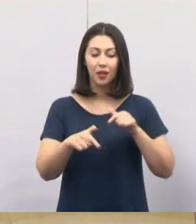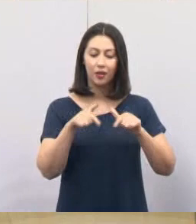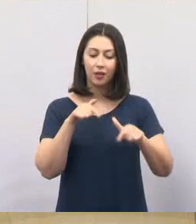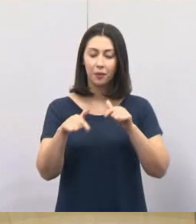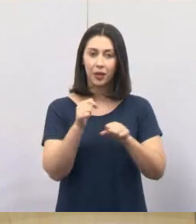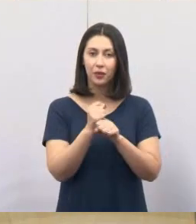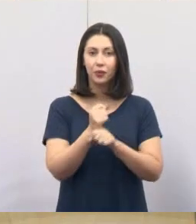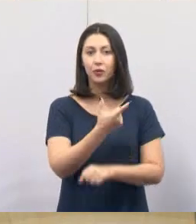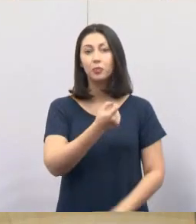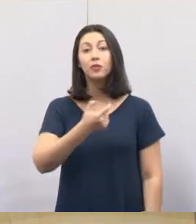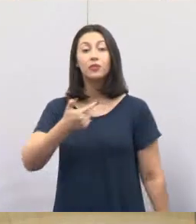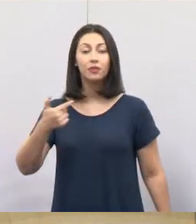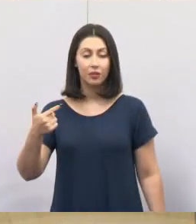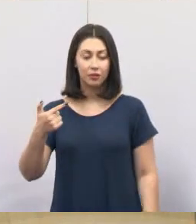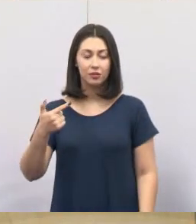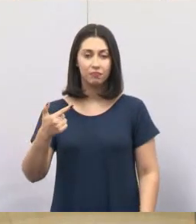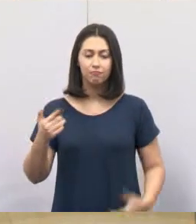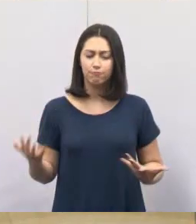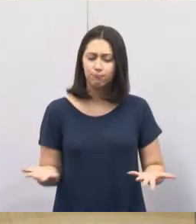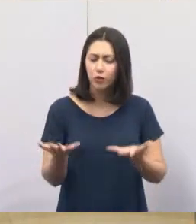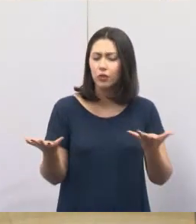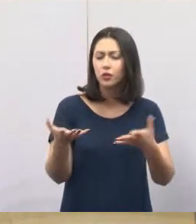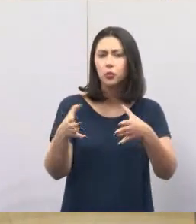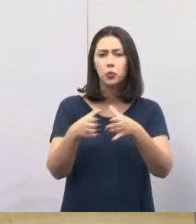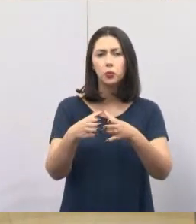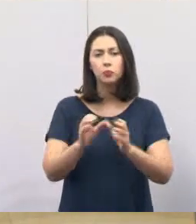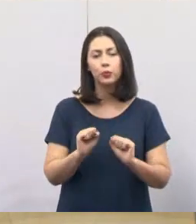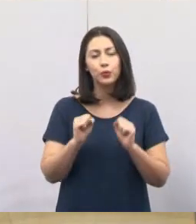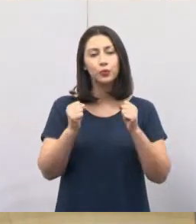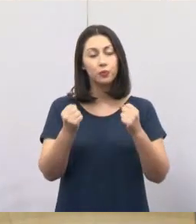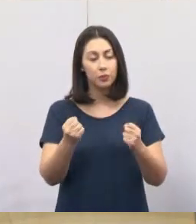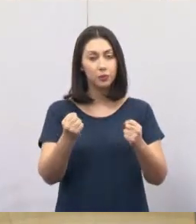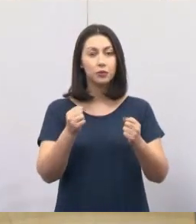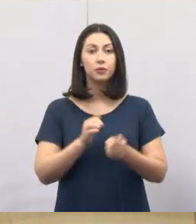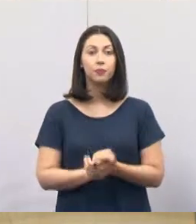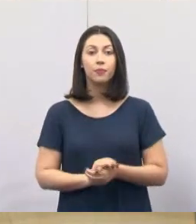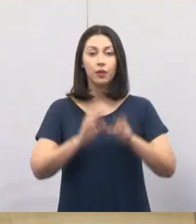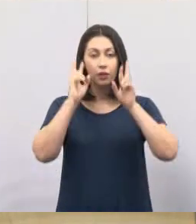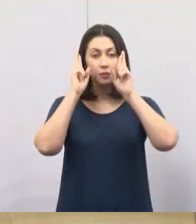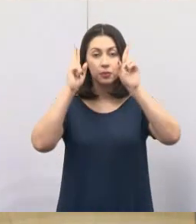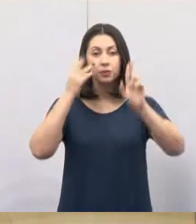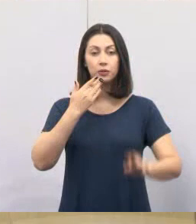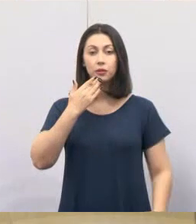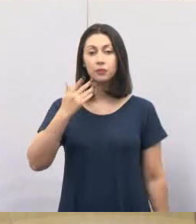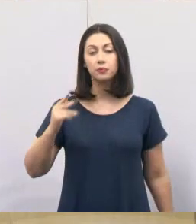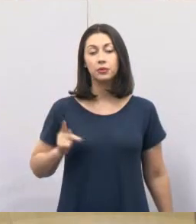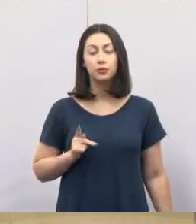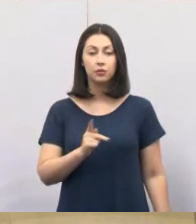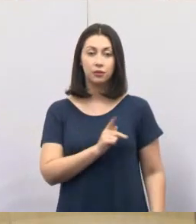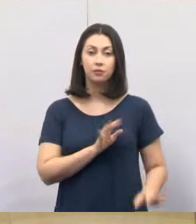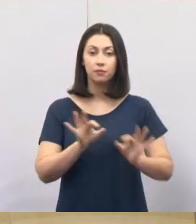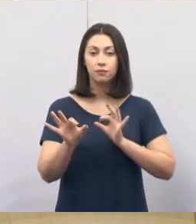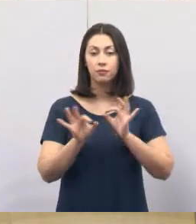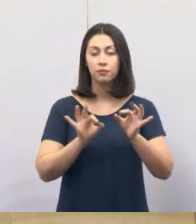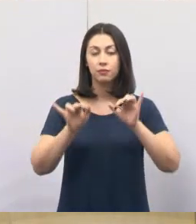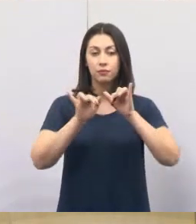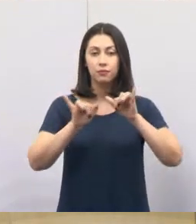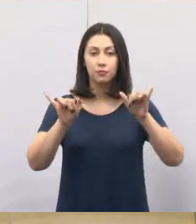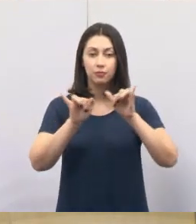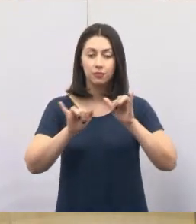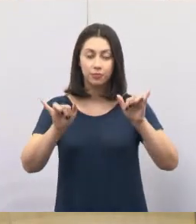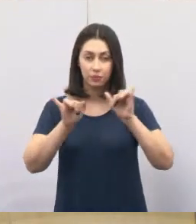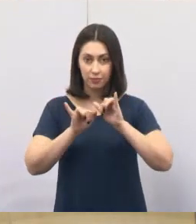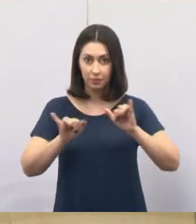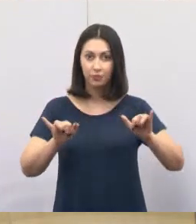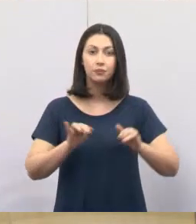no ano 2022, enaltecendo o desempenho de toda a equipe ao longo desse ano. Respeitosamente, requeremos a presidente dessa casa que seja adotada